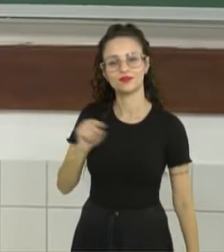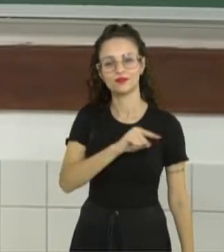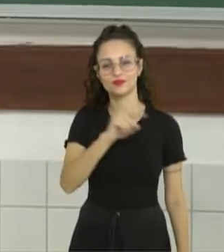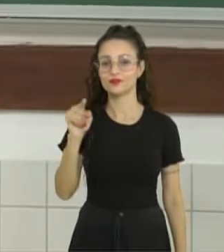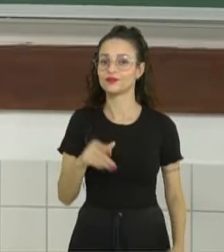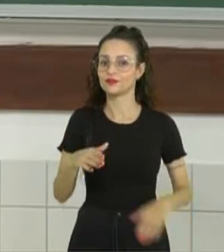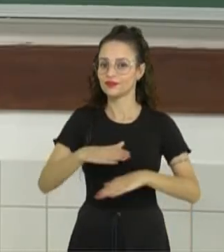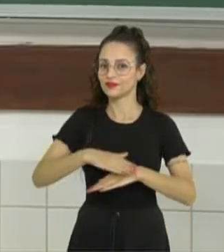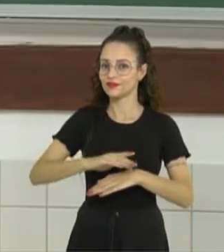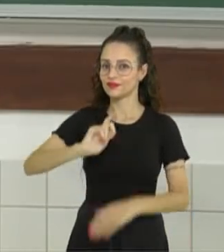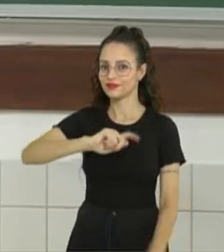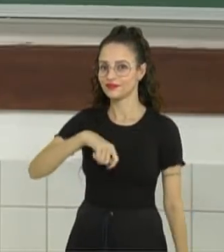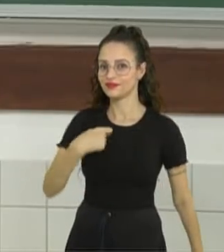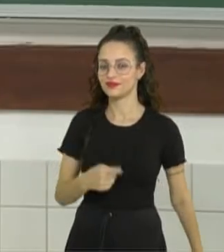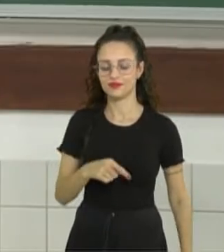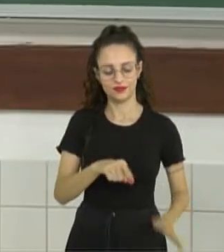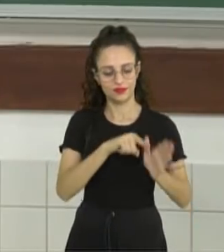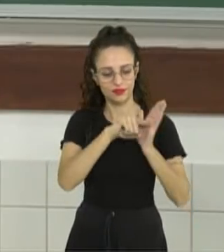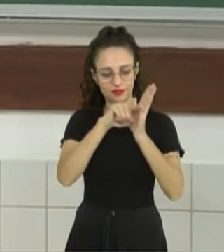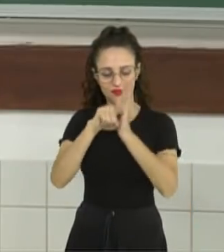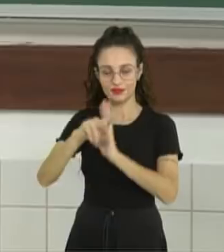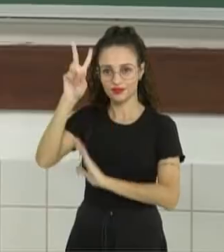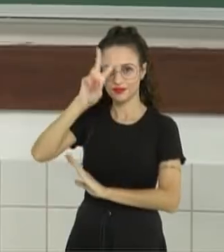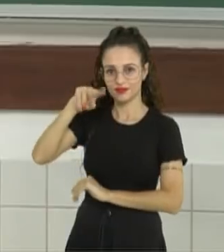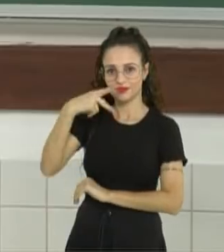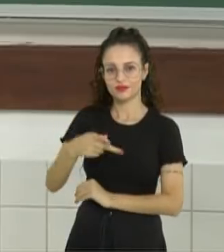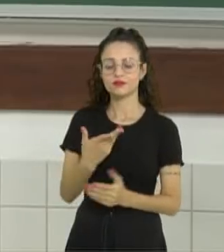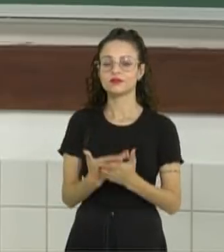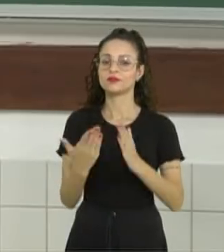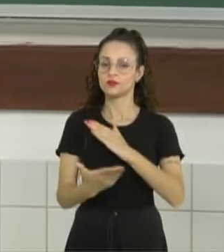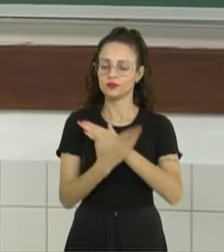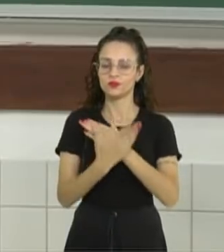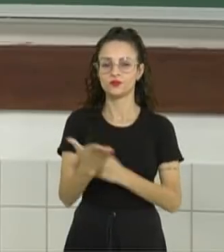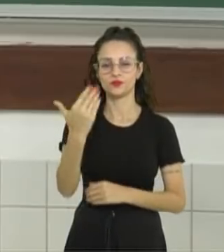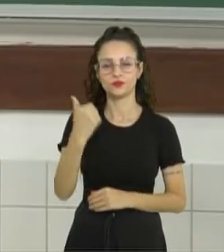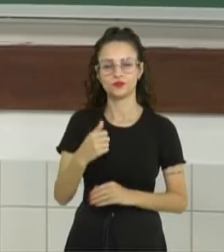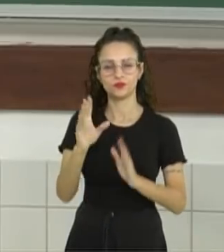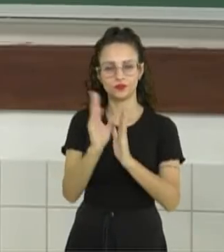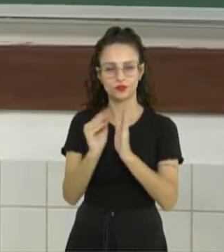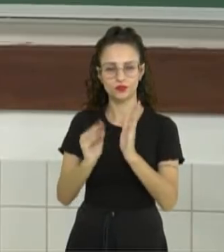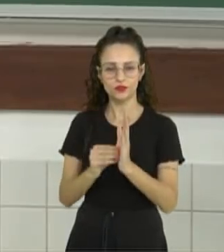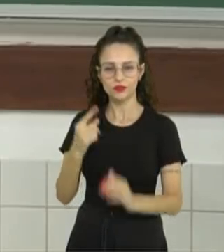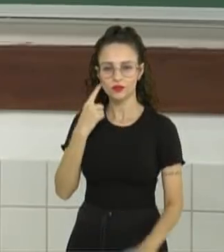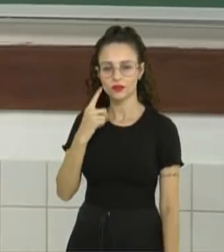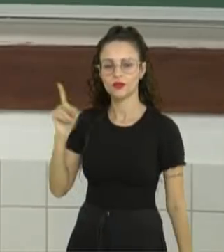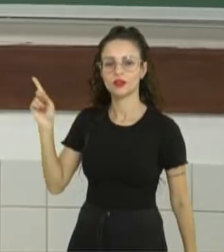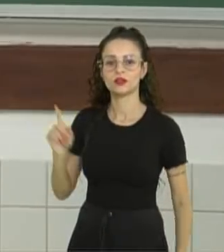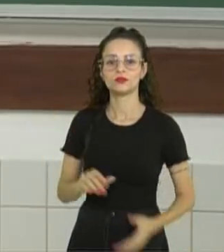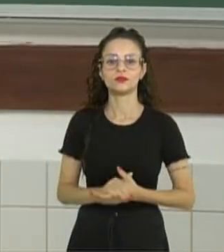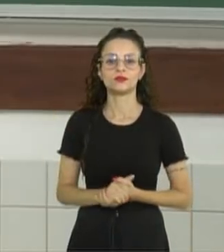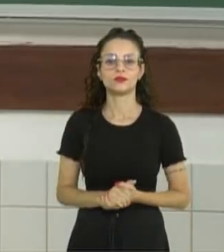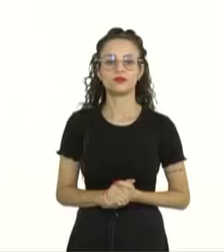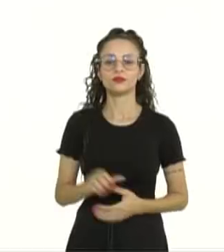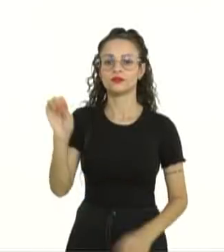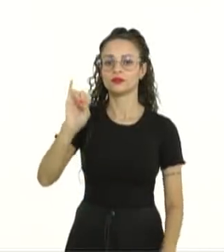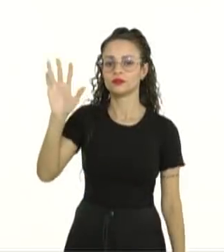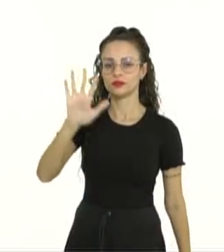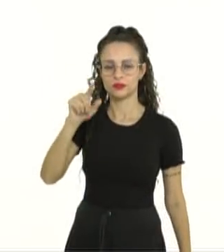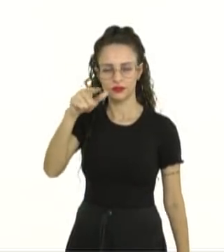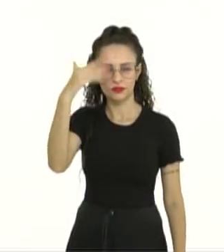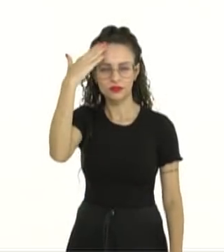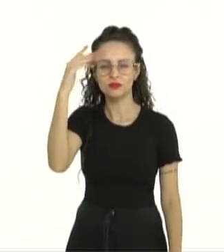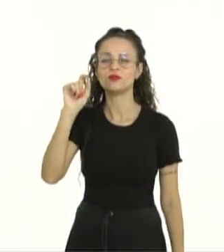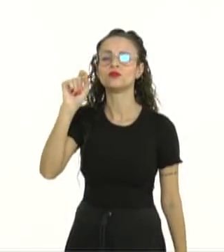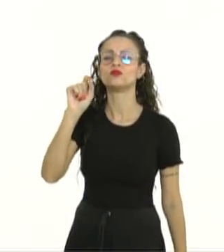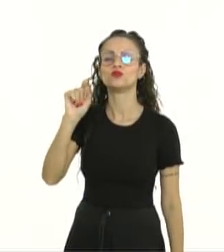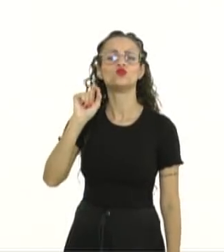ser agora os historiadores da nossa aula. Me ajude aí, galerinha. Analise esse conteúdo junto comigo. Nessa imagem, você saberia dizer a que